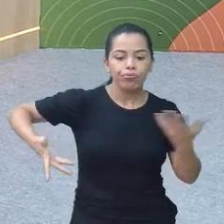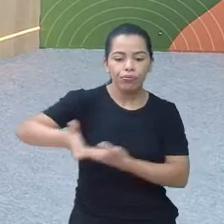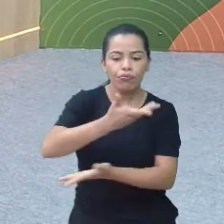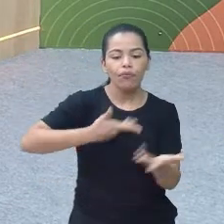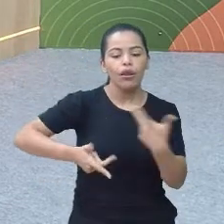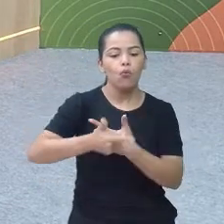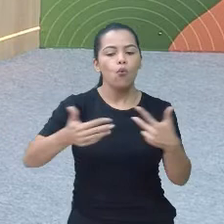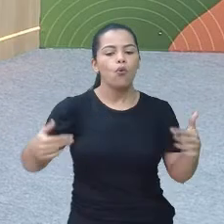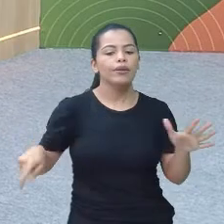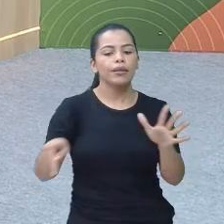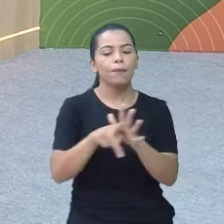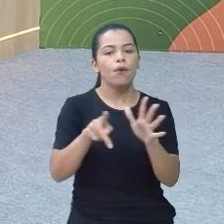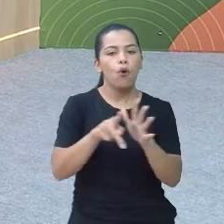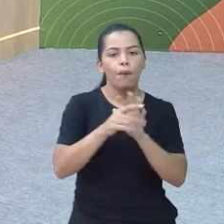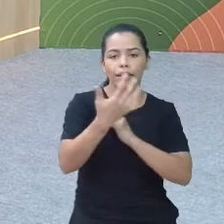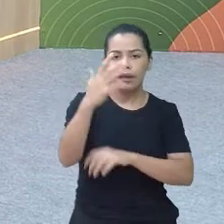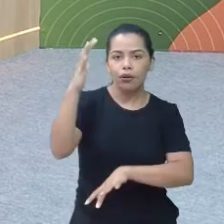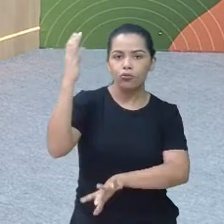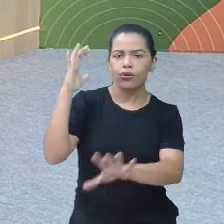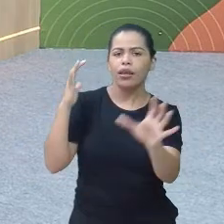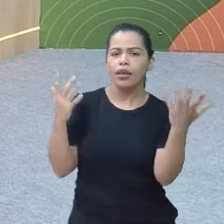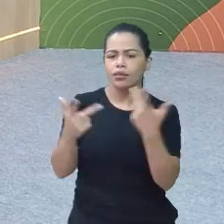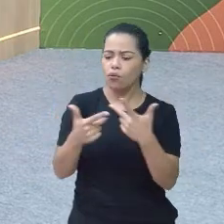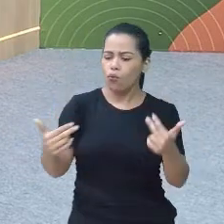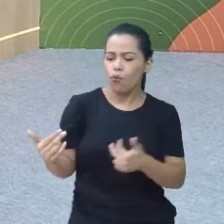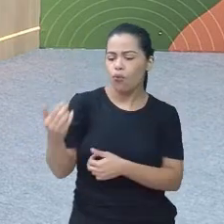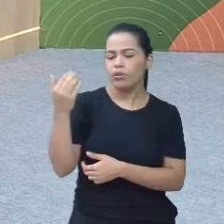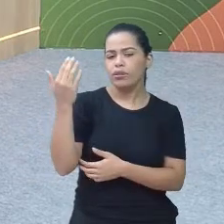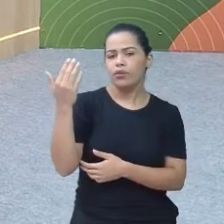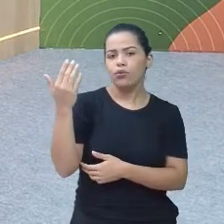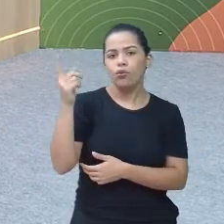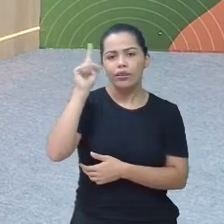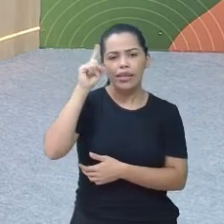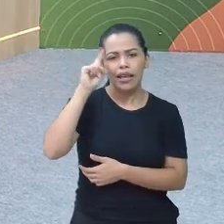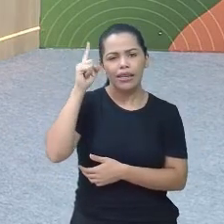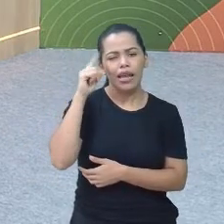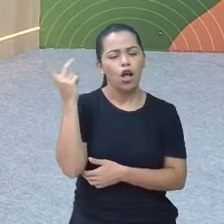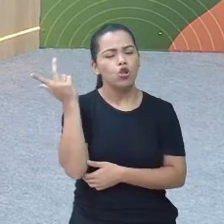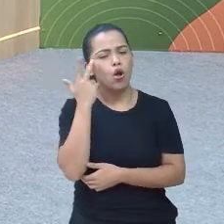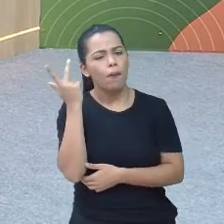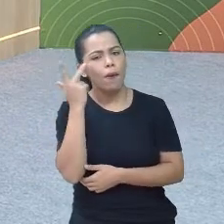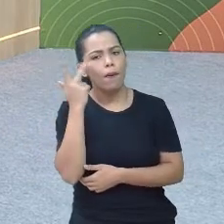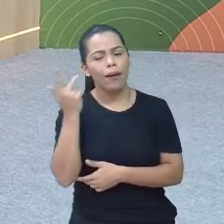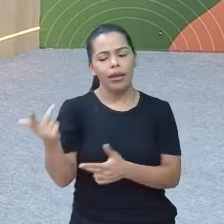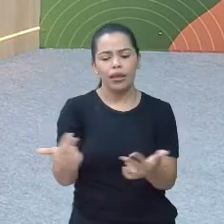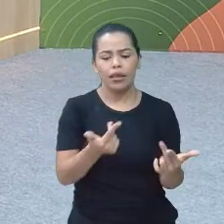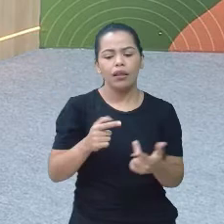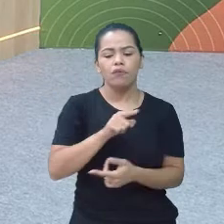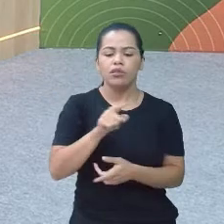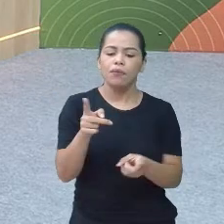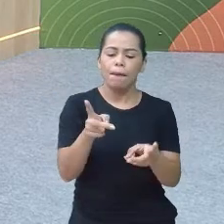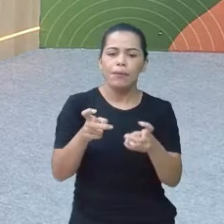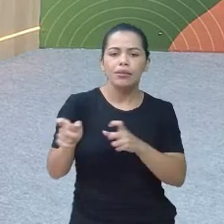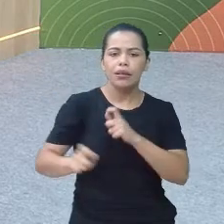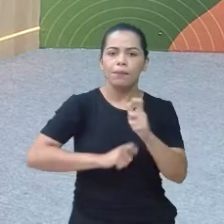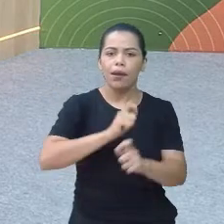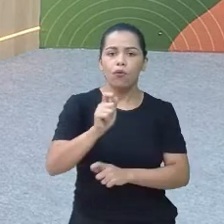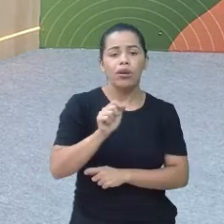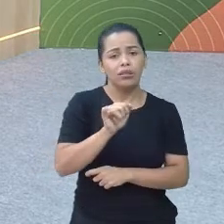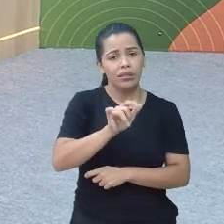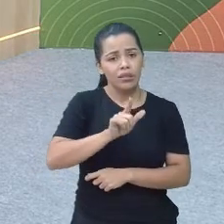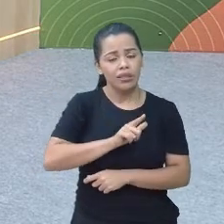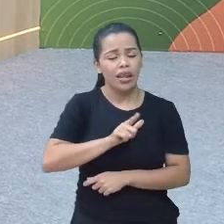como fenômenos do cotidiano, elas geralmente você vai observar a caracterização de ter mais ou